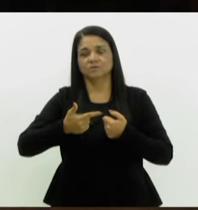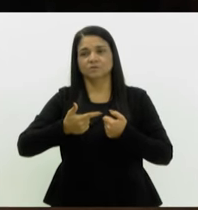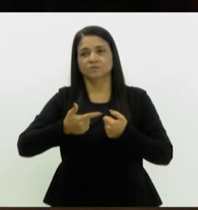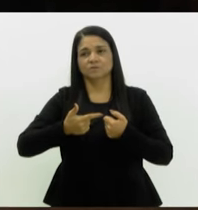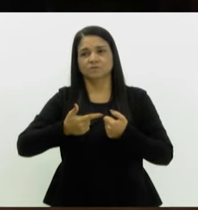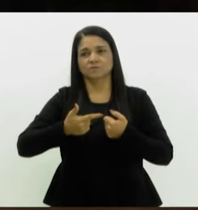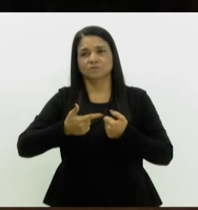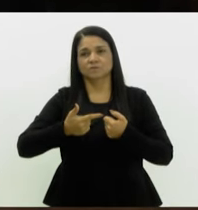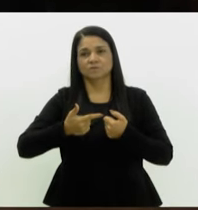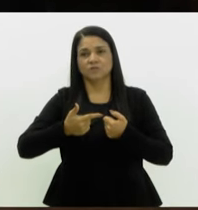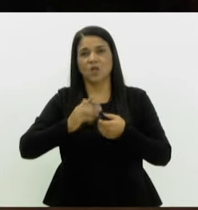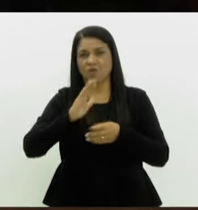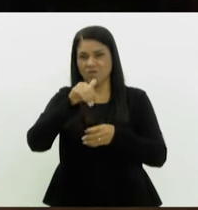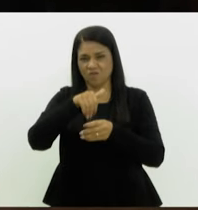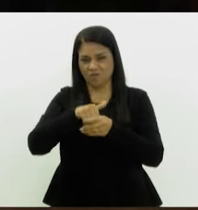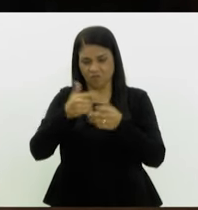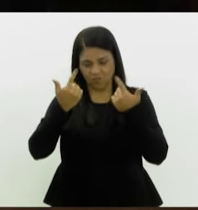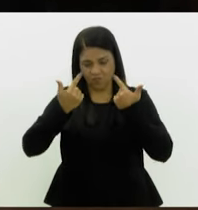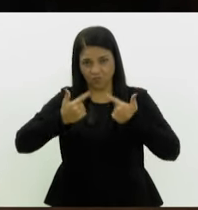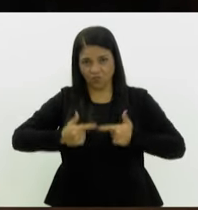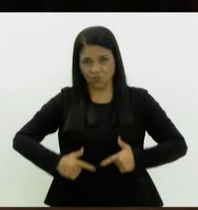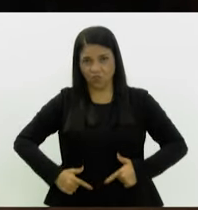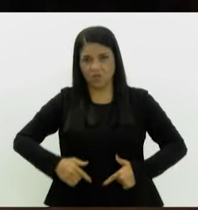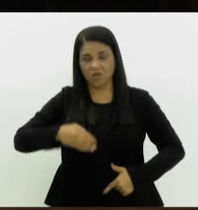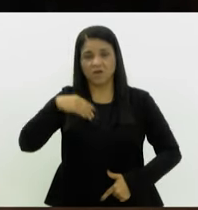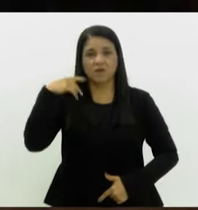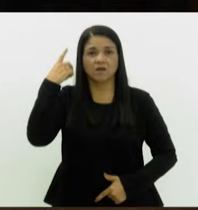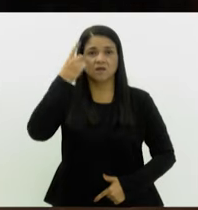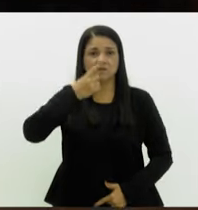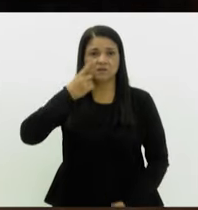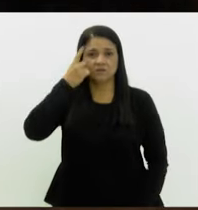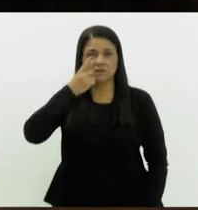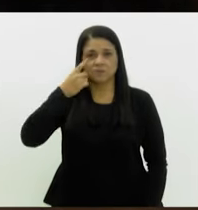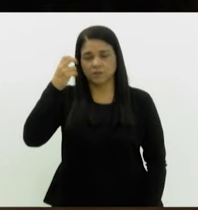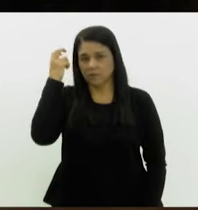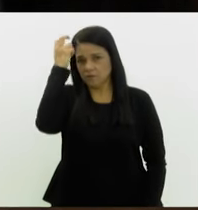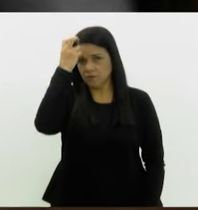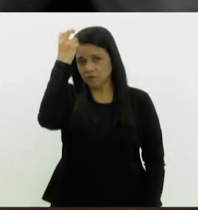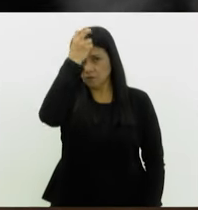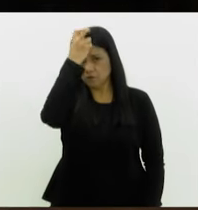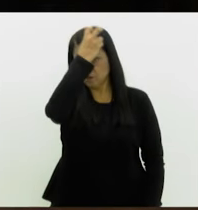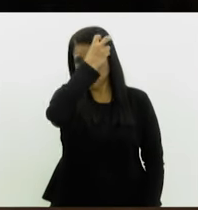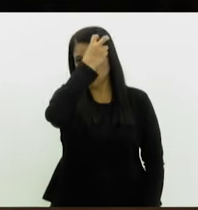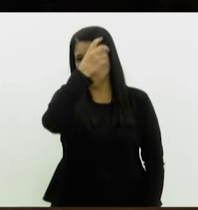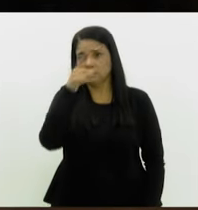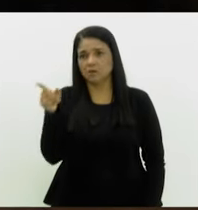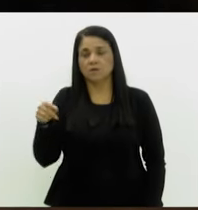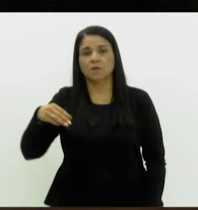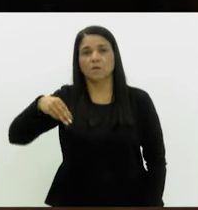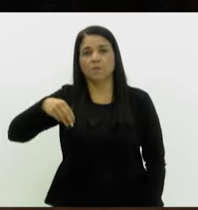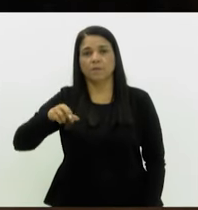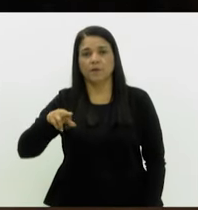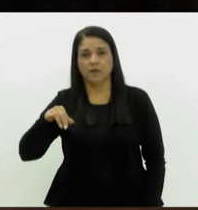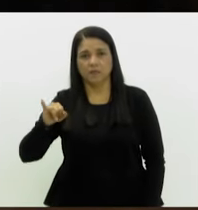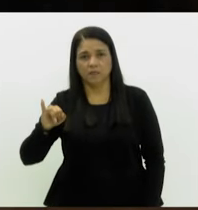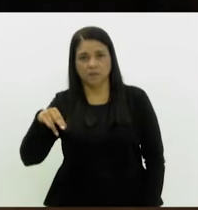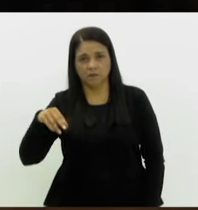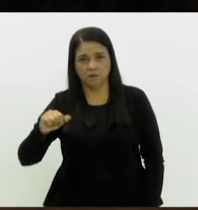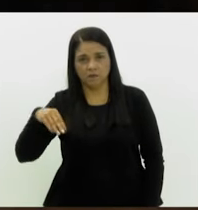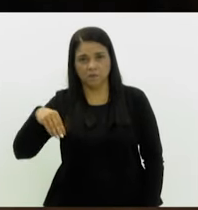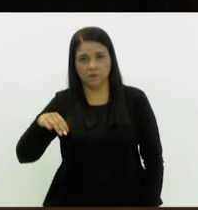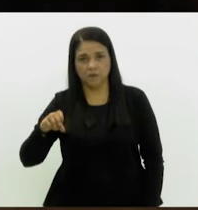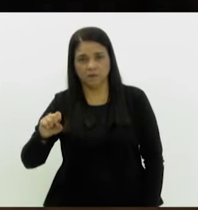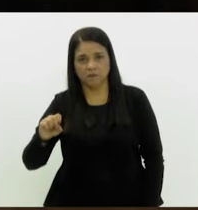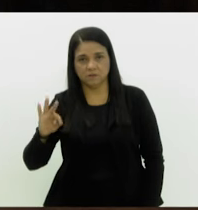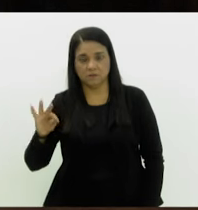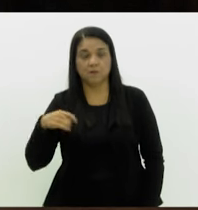Abstenção da nossa deputada Verônica Lima, Maria do MST,